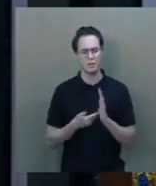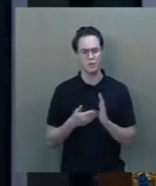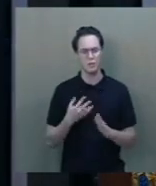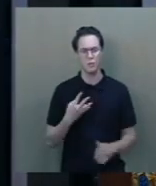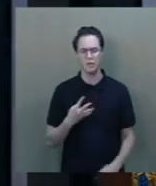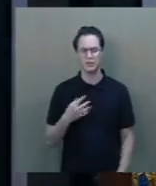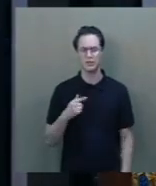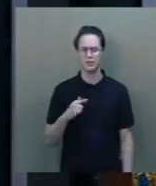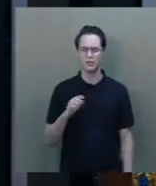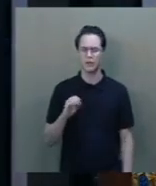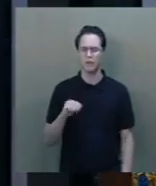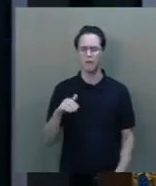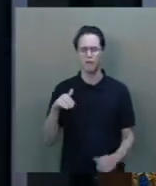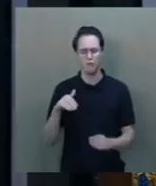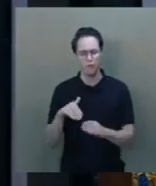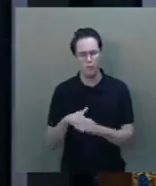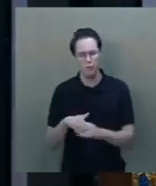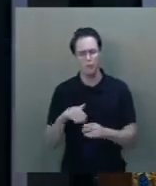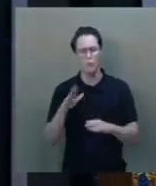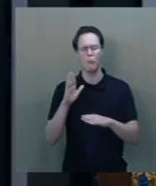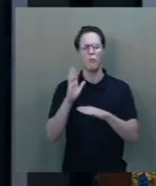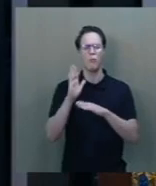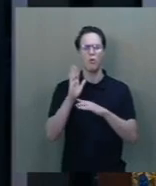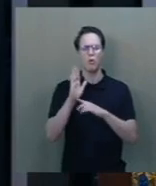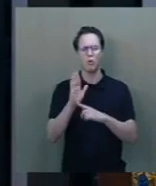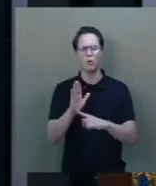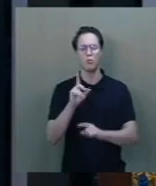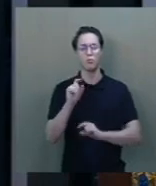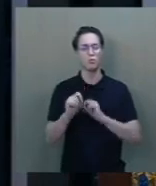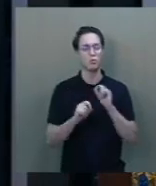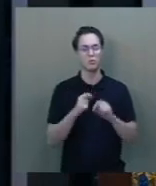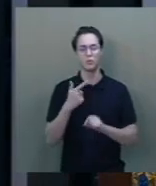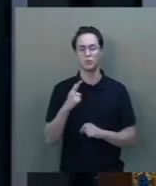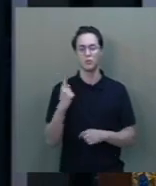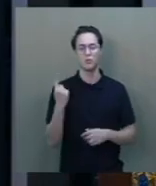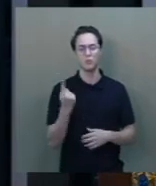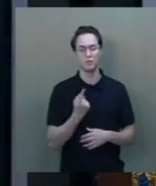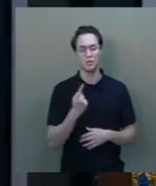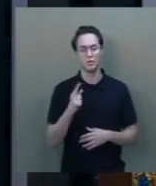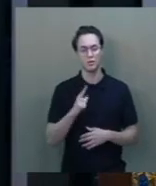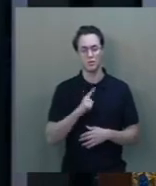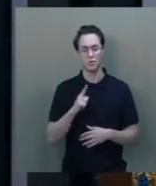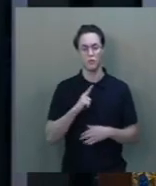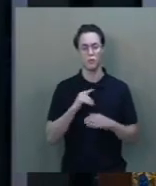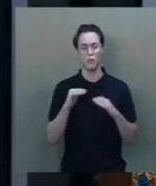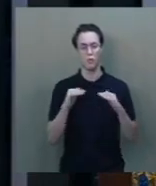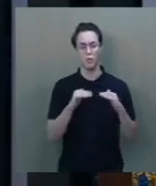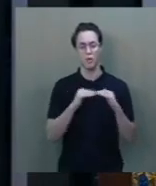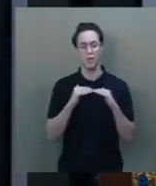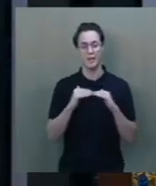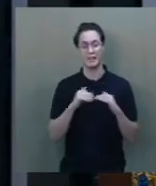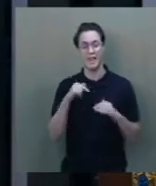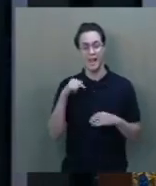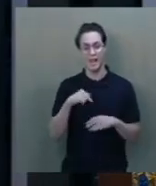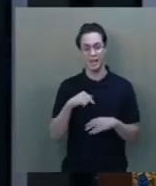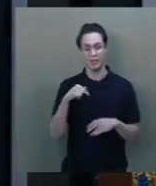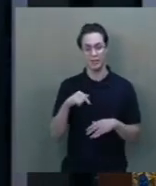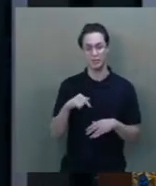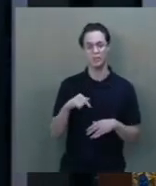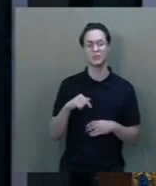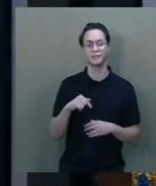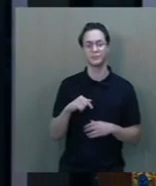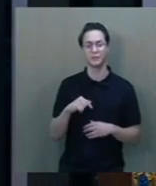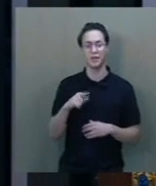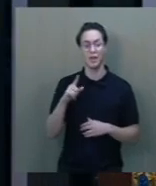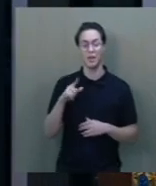e tantos votos, demonstrando que não houve unanimidade, mas houve um grande consenso. E essa casa, ela é